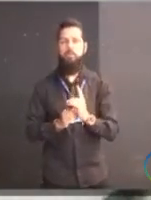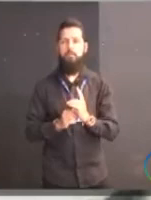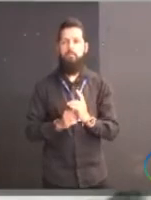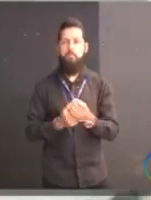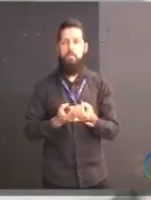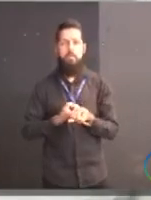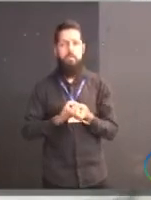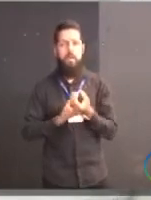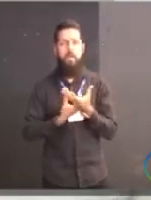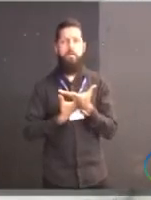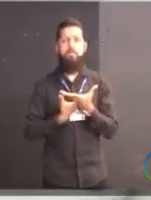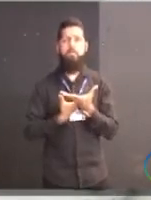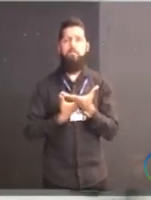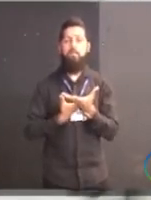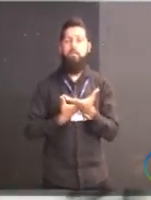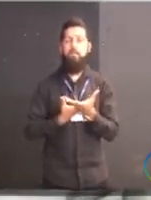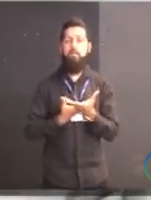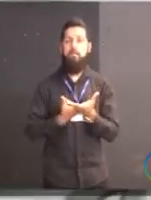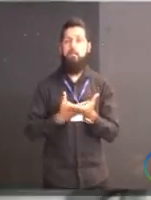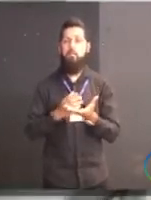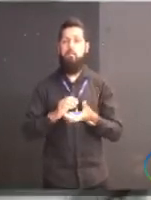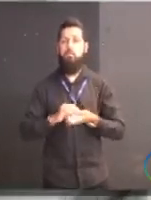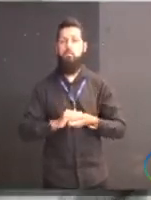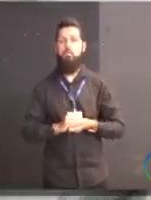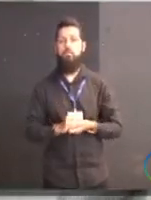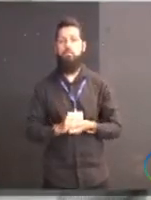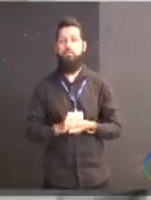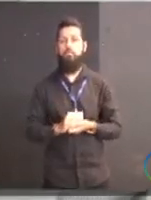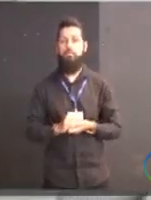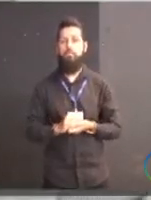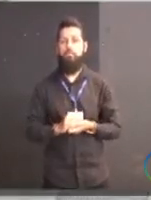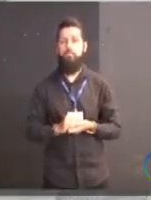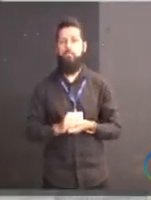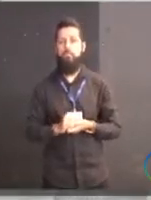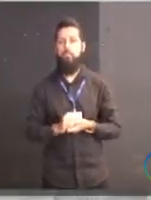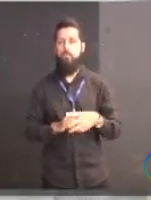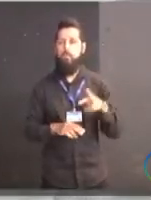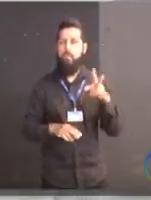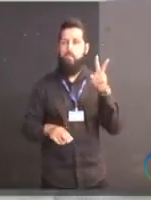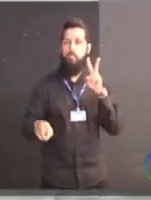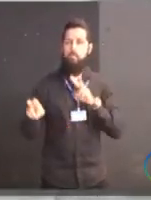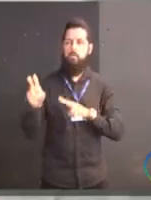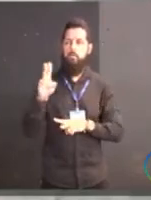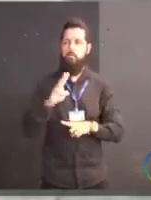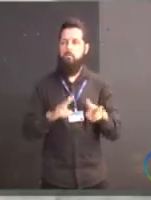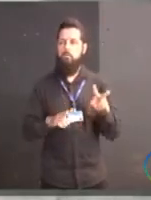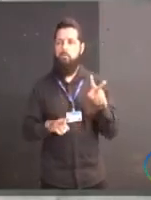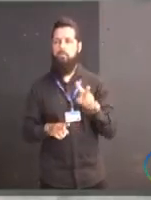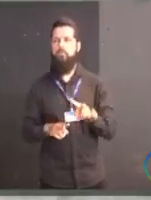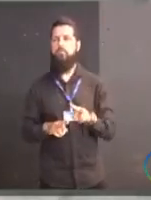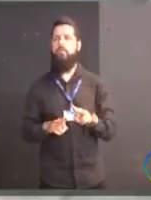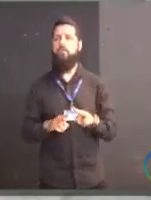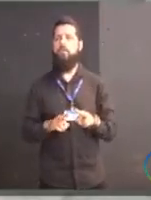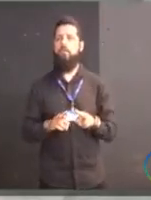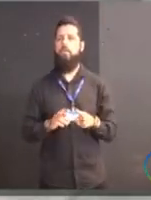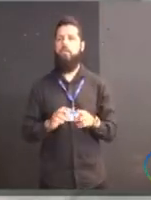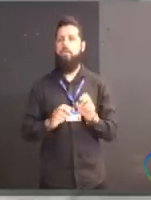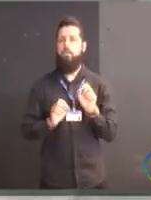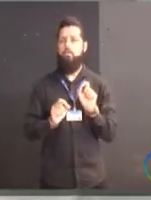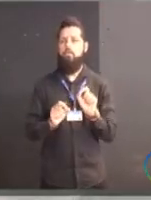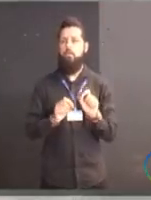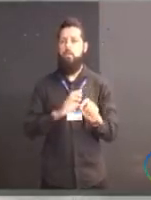arrastando o nosso sistema e outros, evoluíam em direção de uma outra